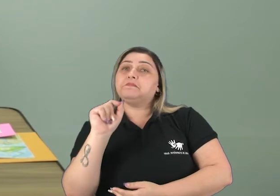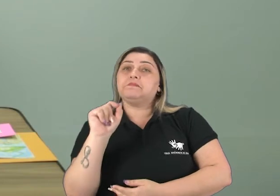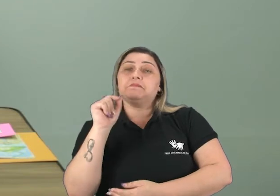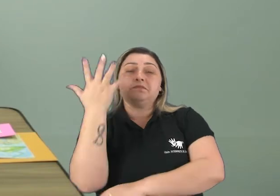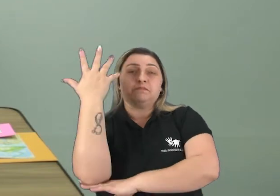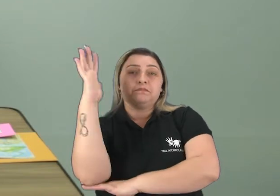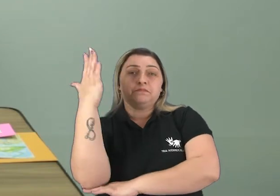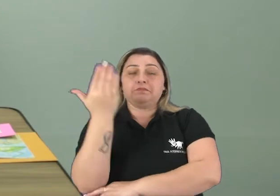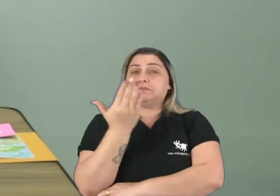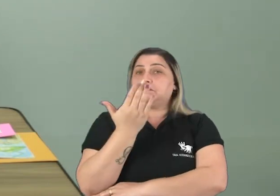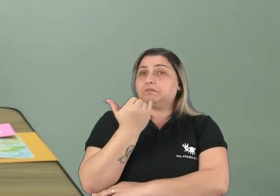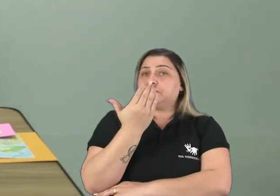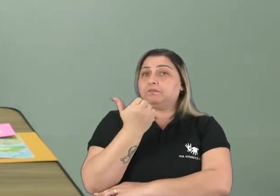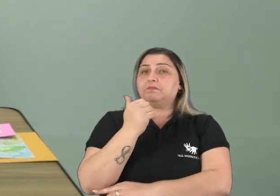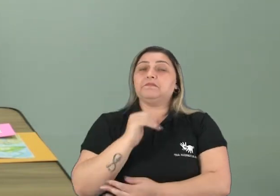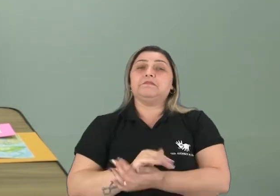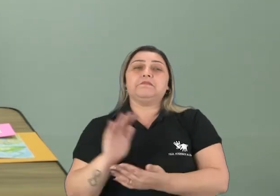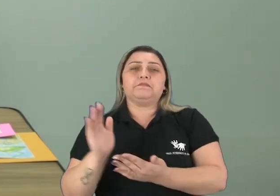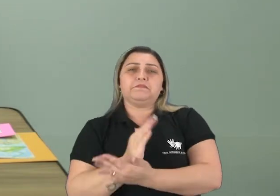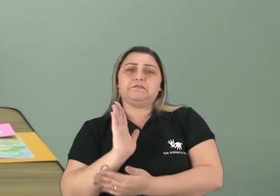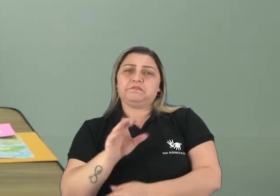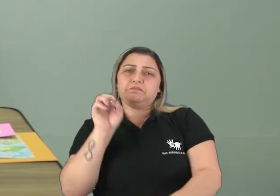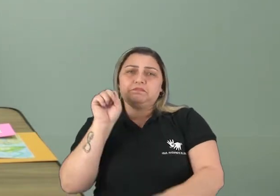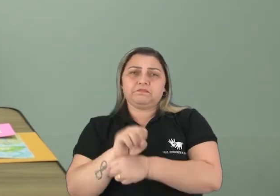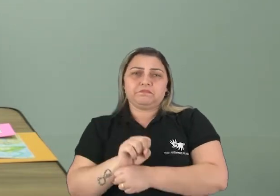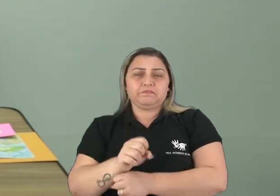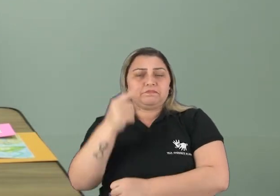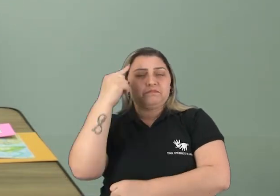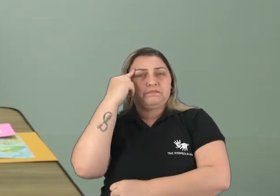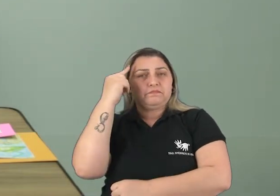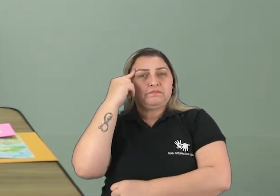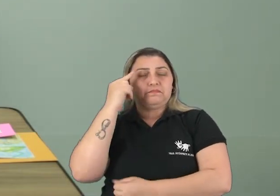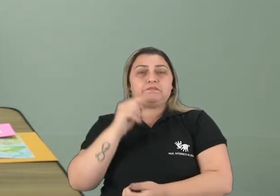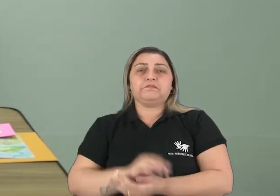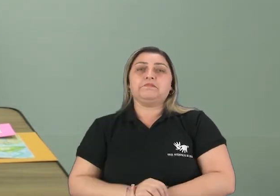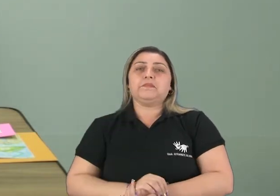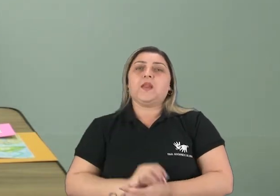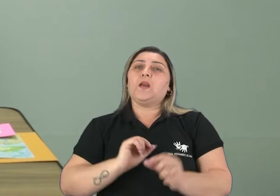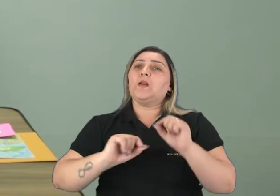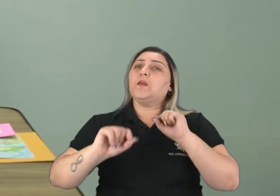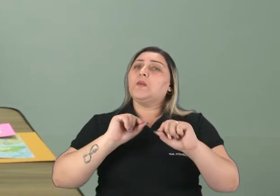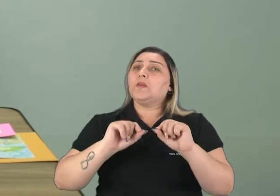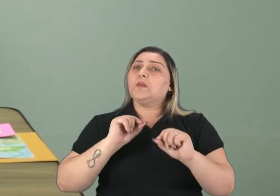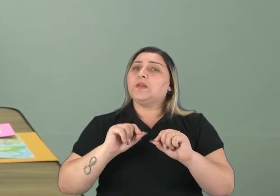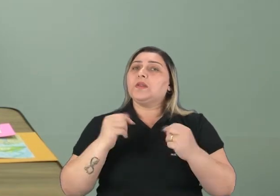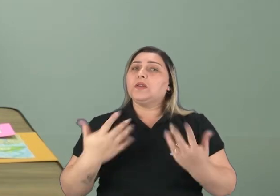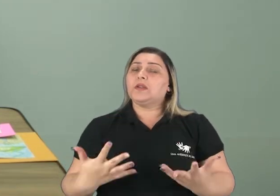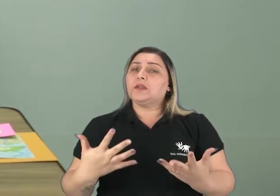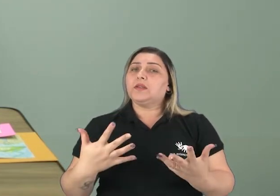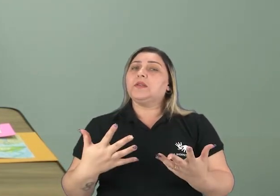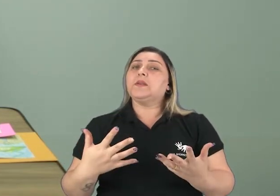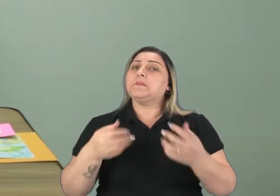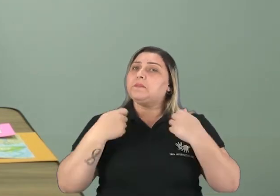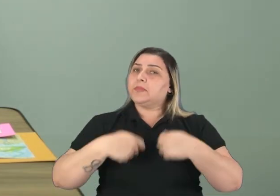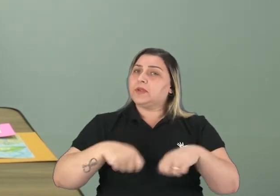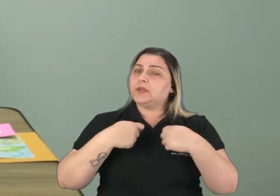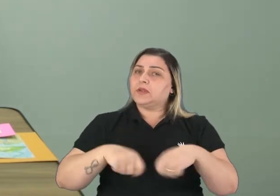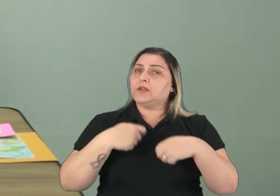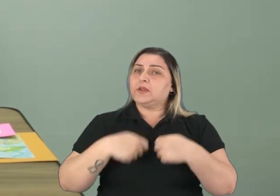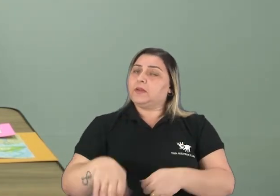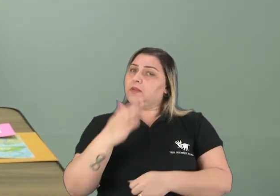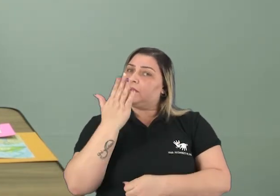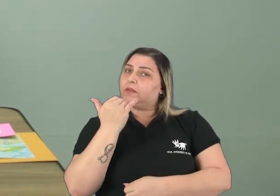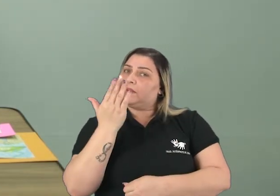plantas se alimentam? Alguém já parou para pensar sobre o que as plantas precisam para